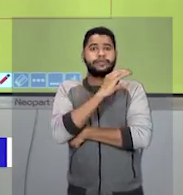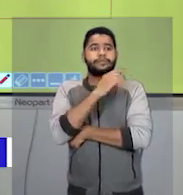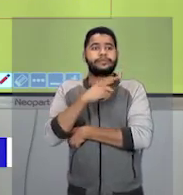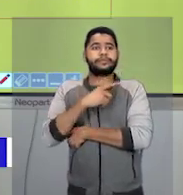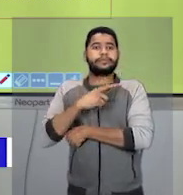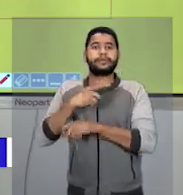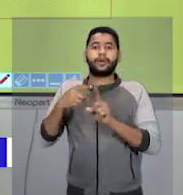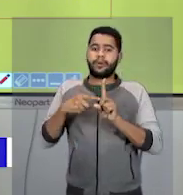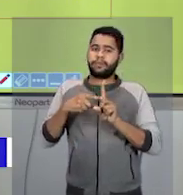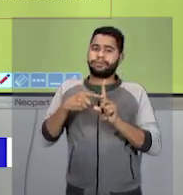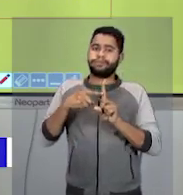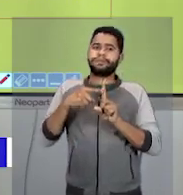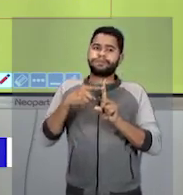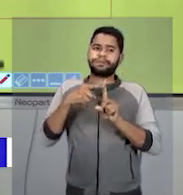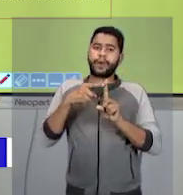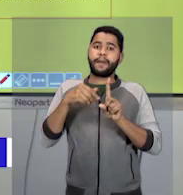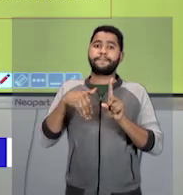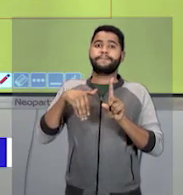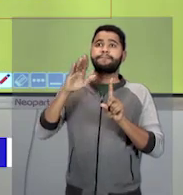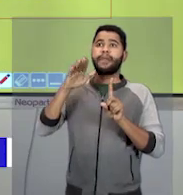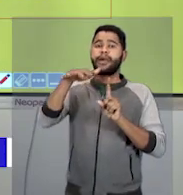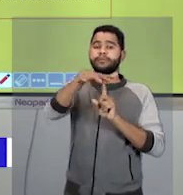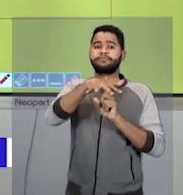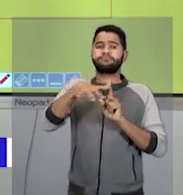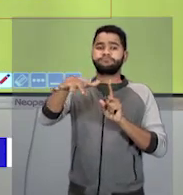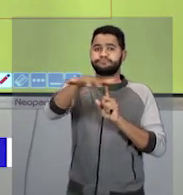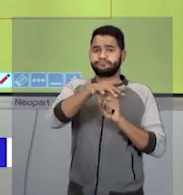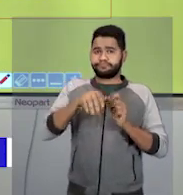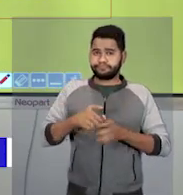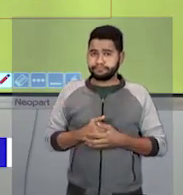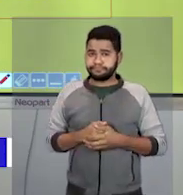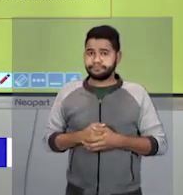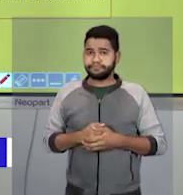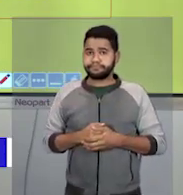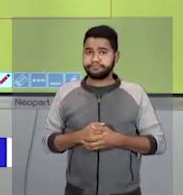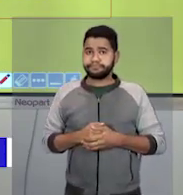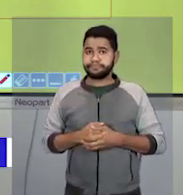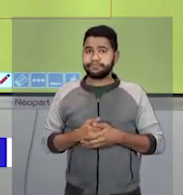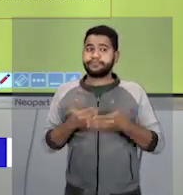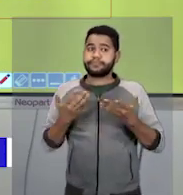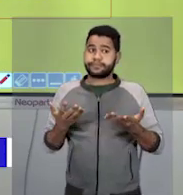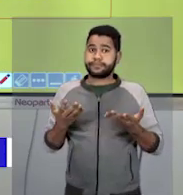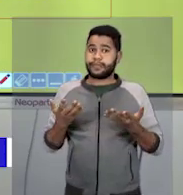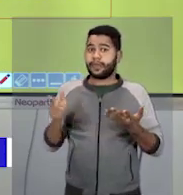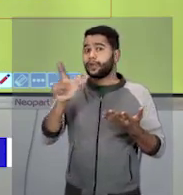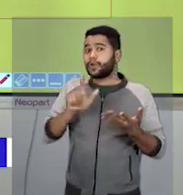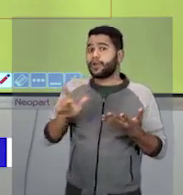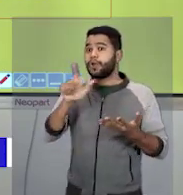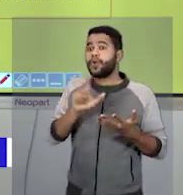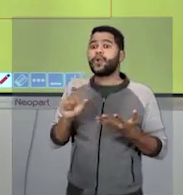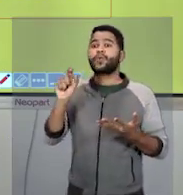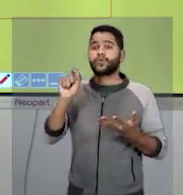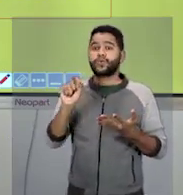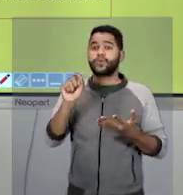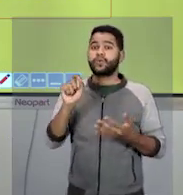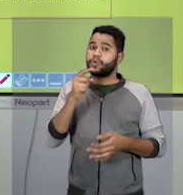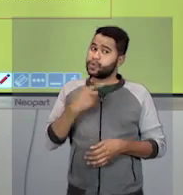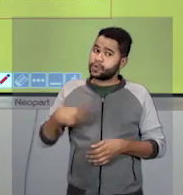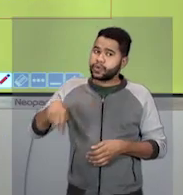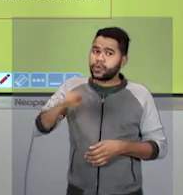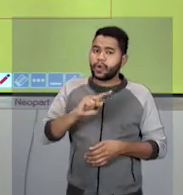uma temperatura muito maior do que a temperatura do ambiente. Então, a lógica é que